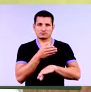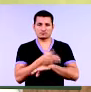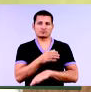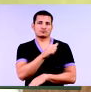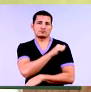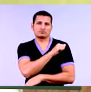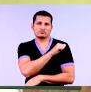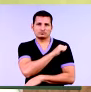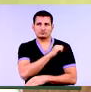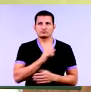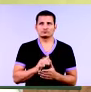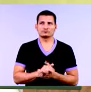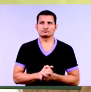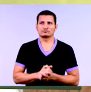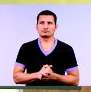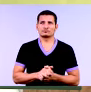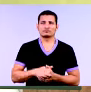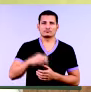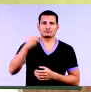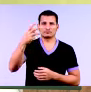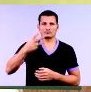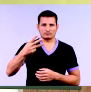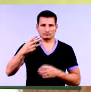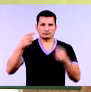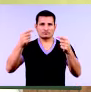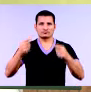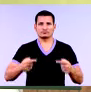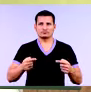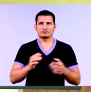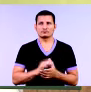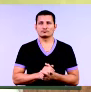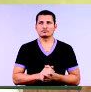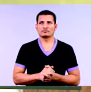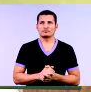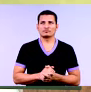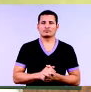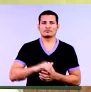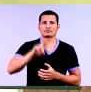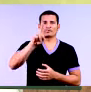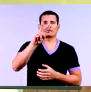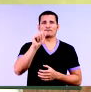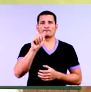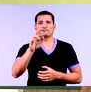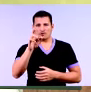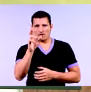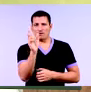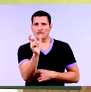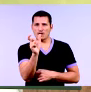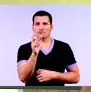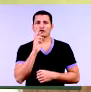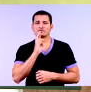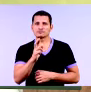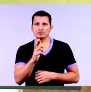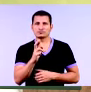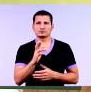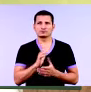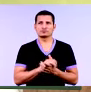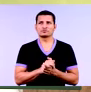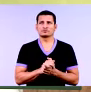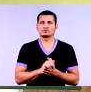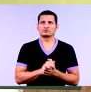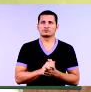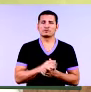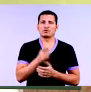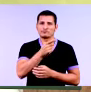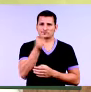aí. Terceira questão, considerando as variáveis abaixo, responda às questões sugeridas. E aí foi dada